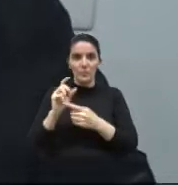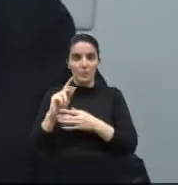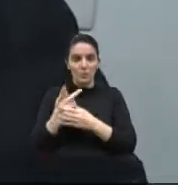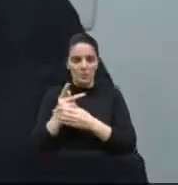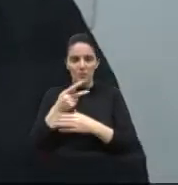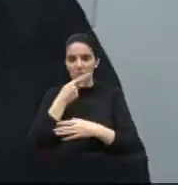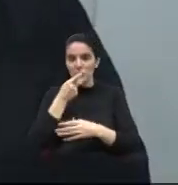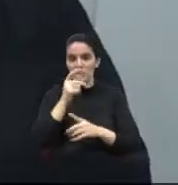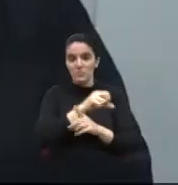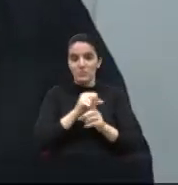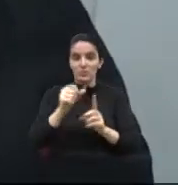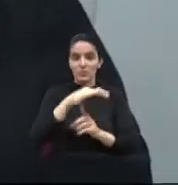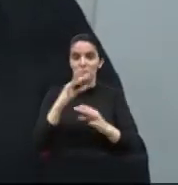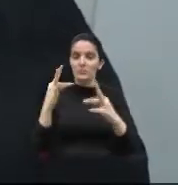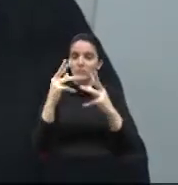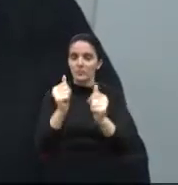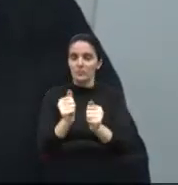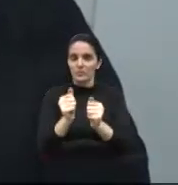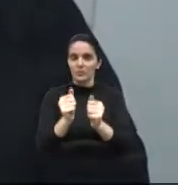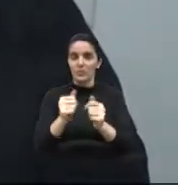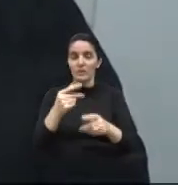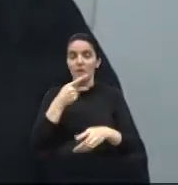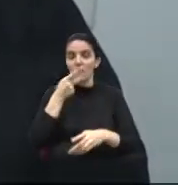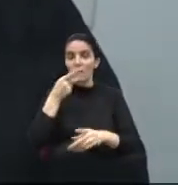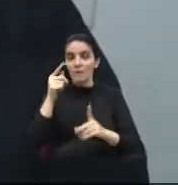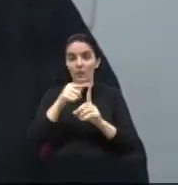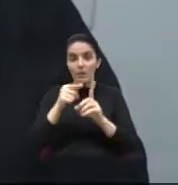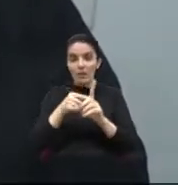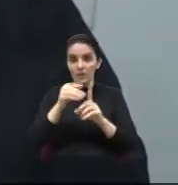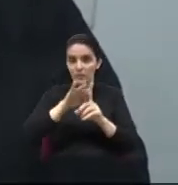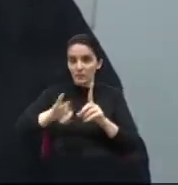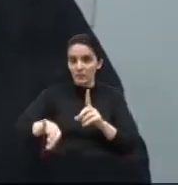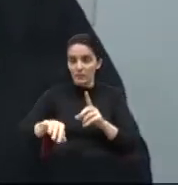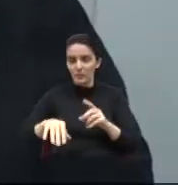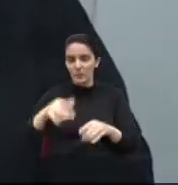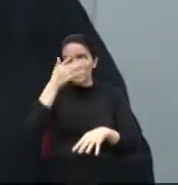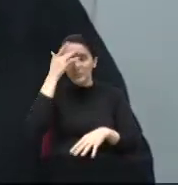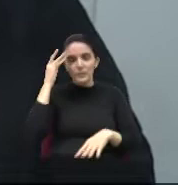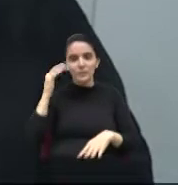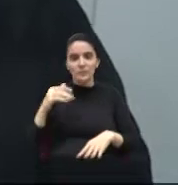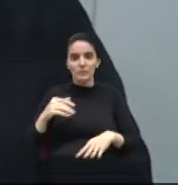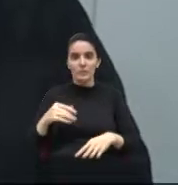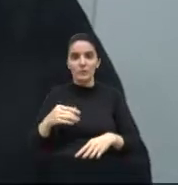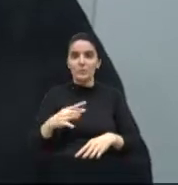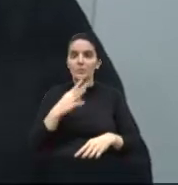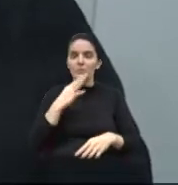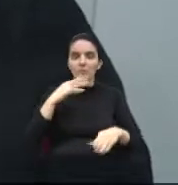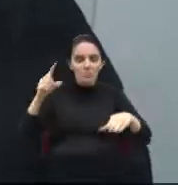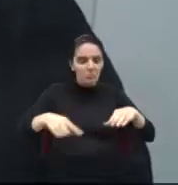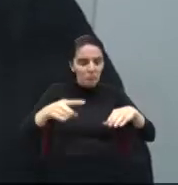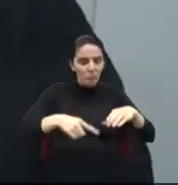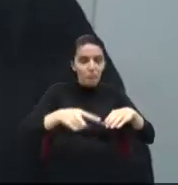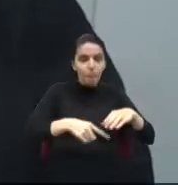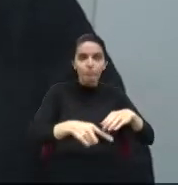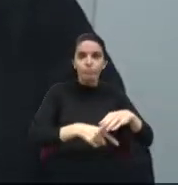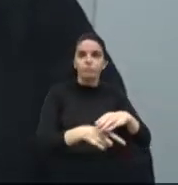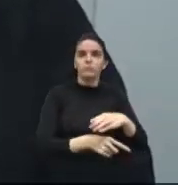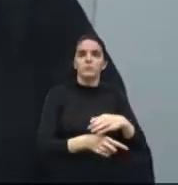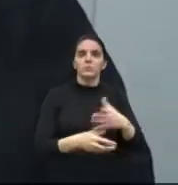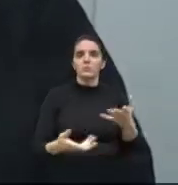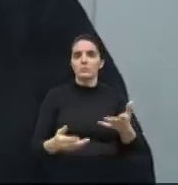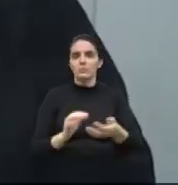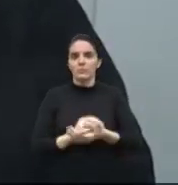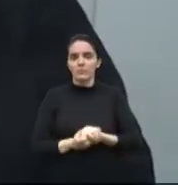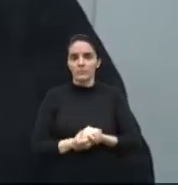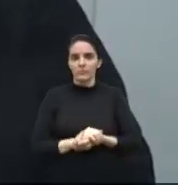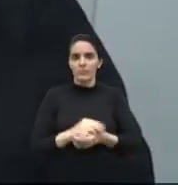aborto, ele tem que ter um conhecimento profundo nisso também. Porque às vezes a pessoa fala de aborto, eu sou contra, eu sou a favor, mas tem que ter o conhecimento. Porque aborto